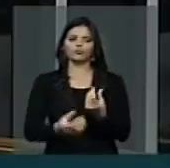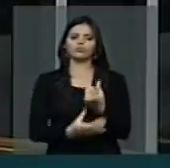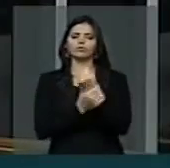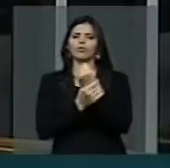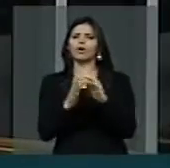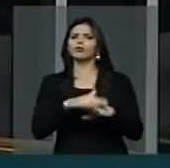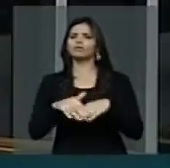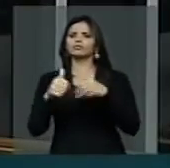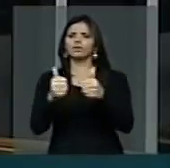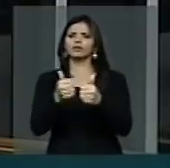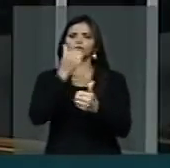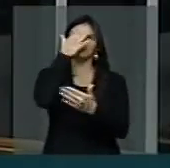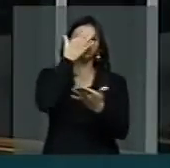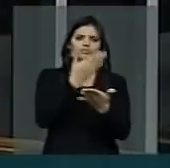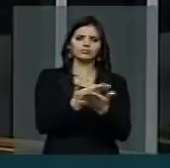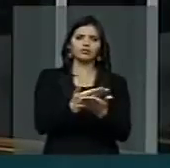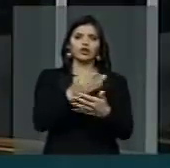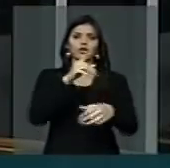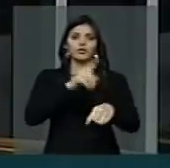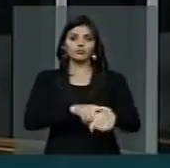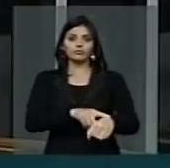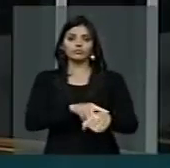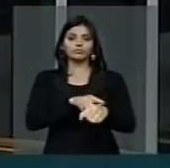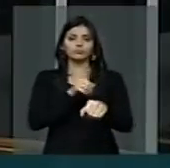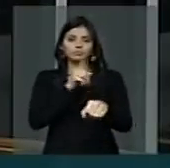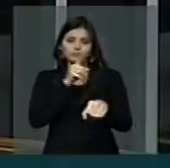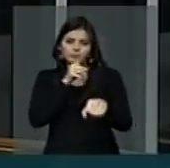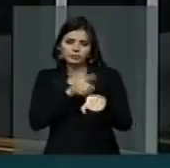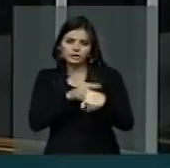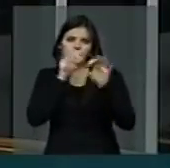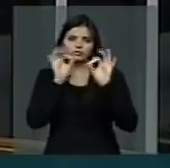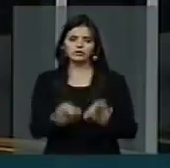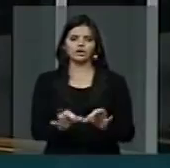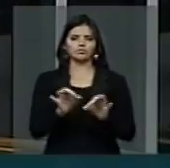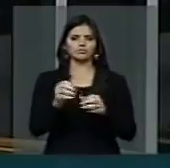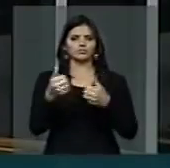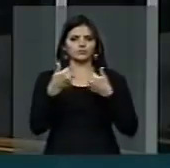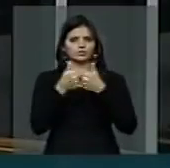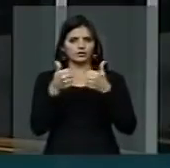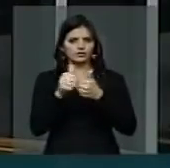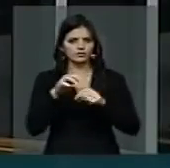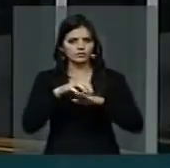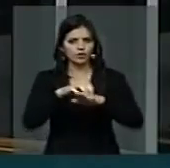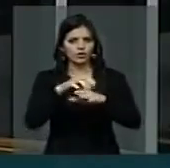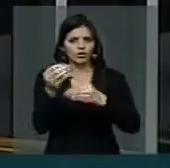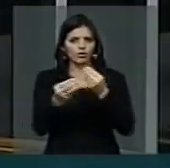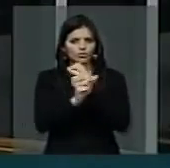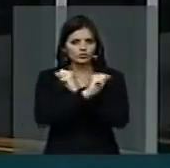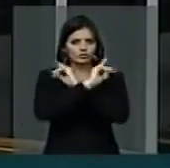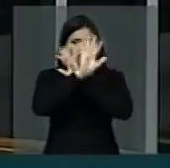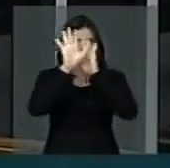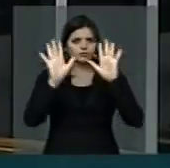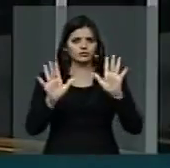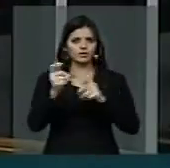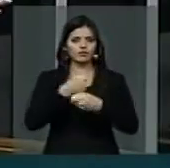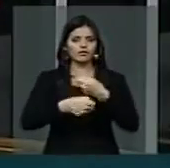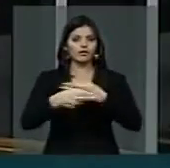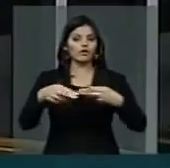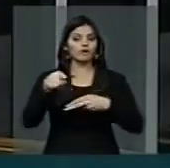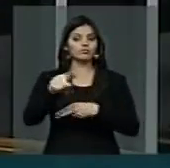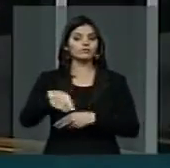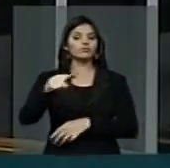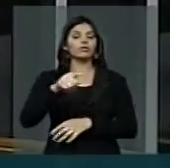qualidade, confiabilidade e pontualidade do transporte? Quais são os meios de transparência para que esse negócio não